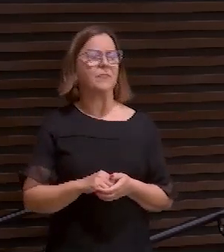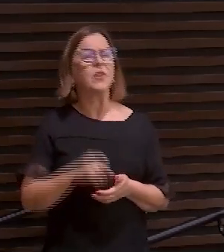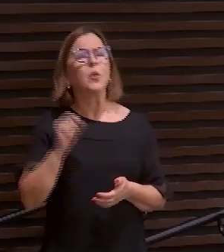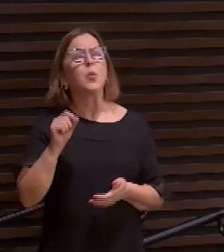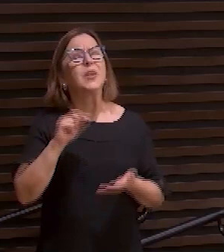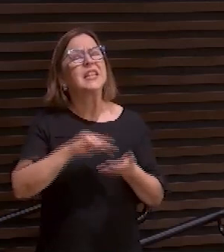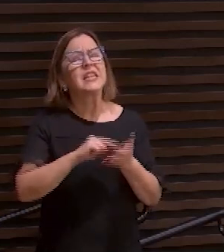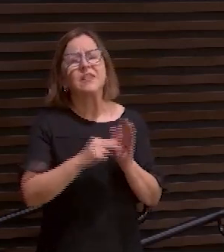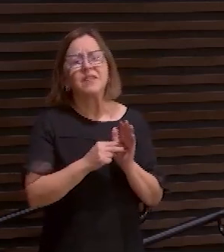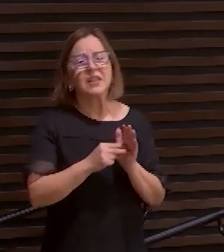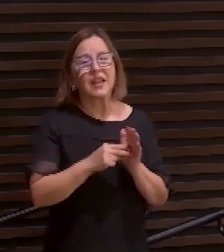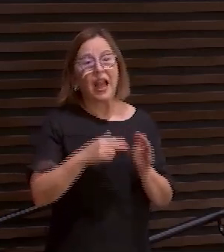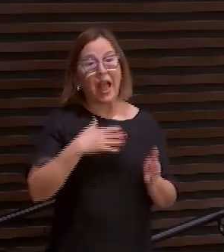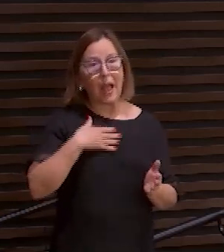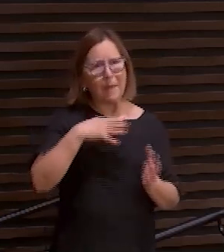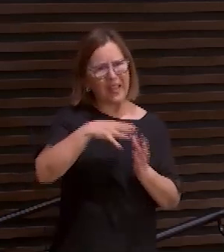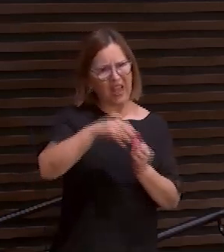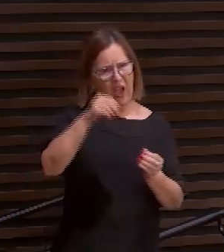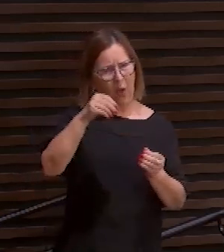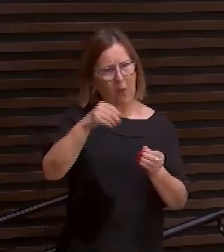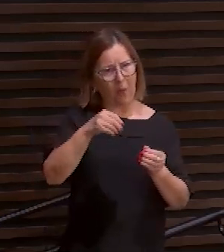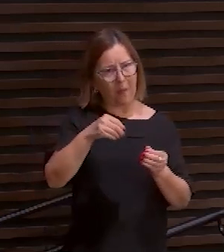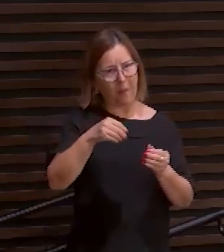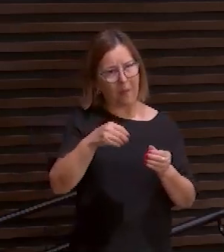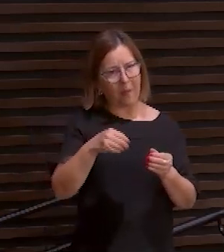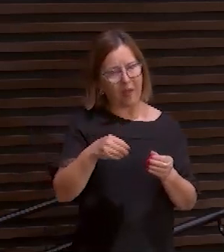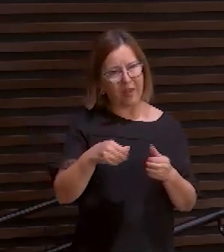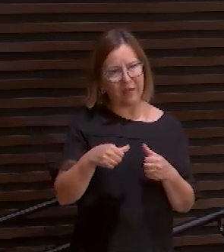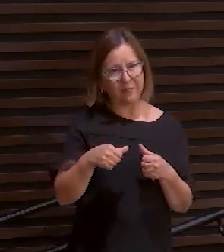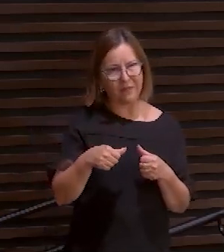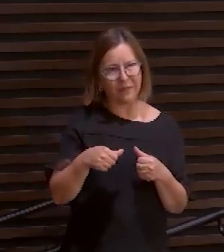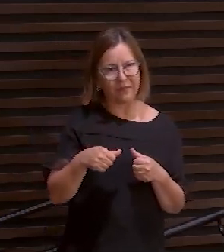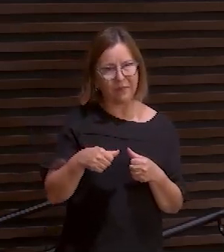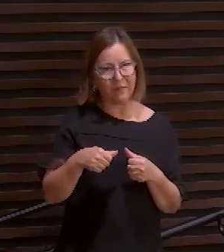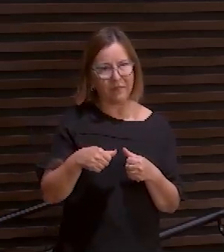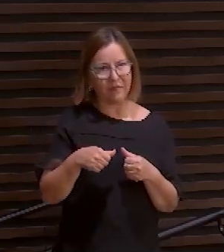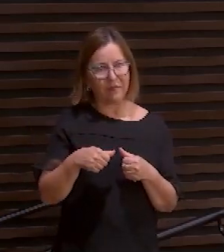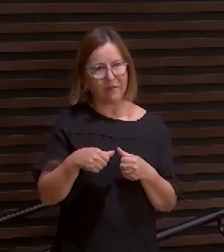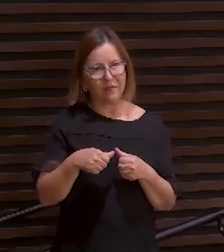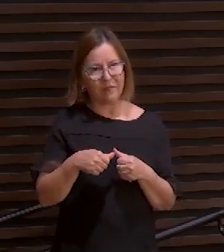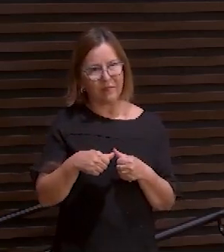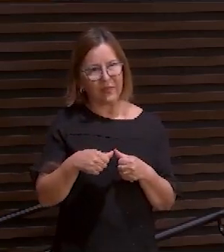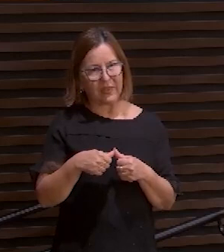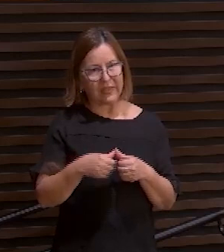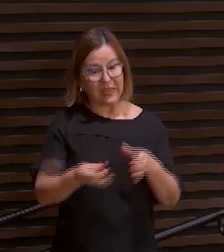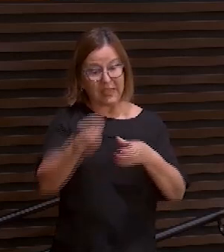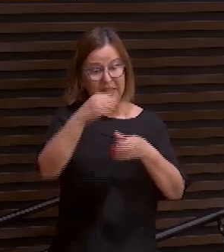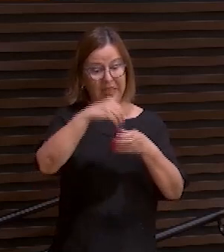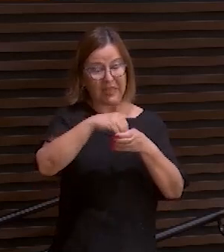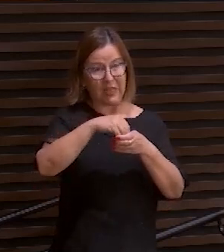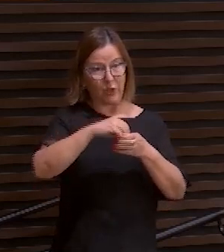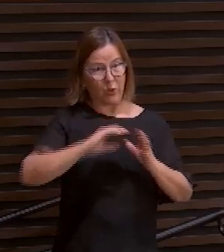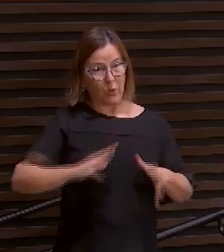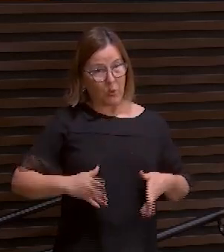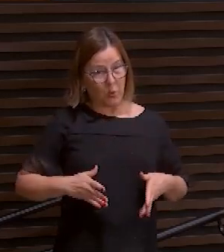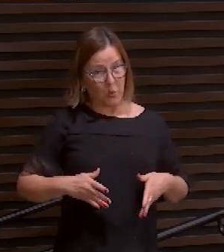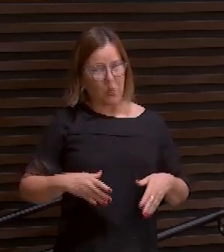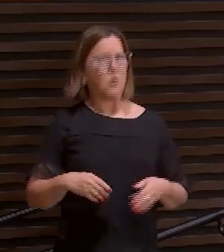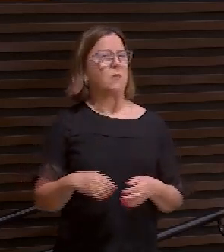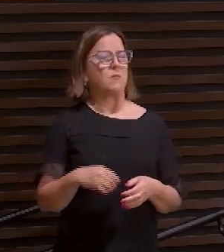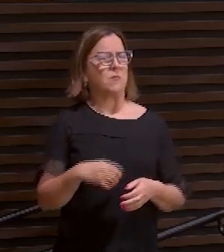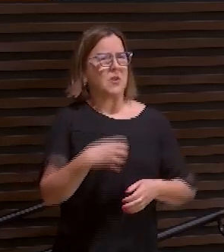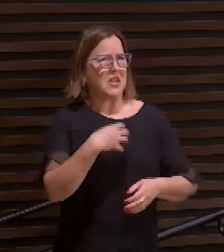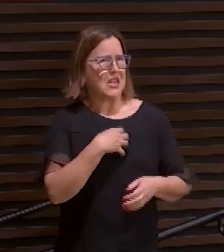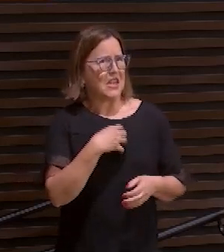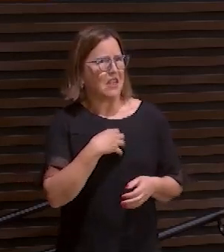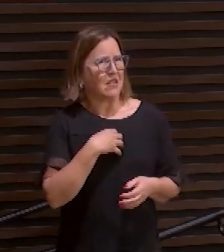significa? A minha alma está restrita ao corpo, aos sentimentos, ao